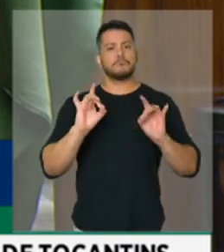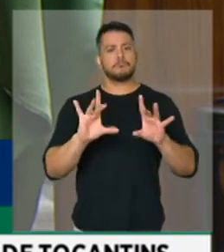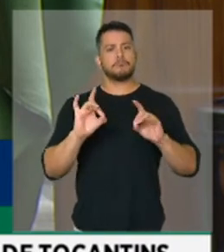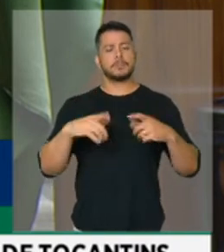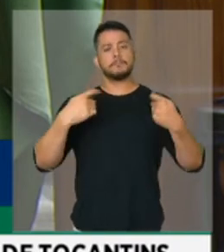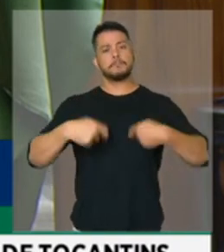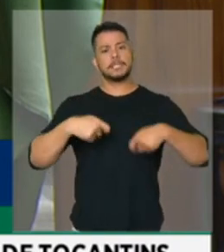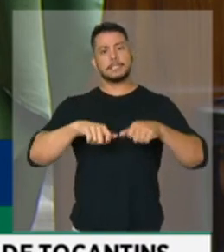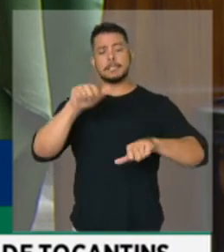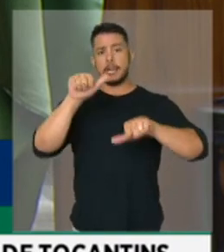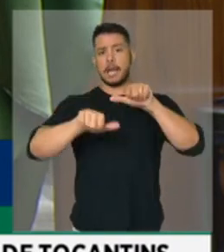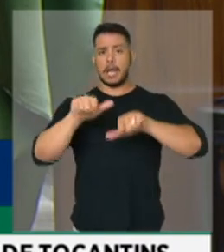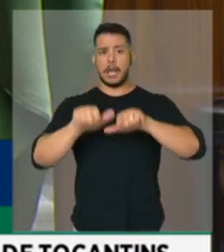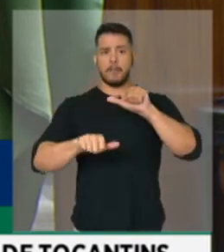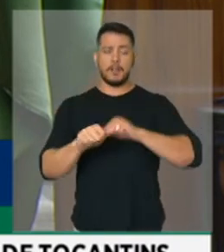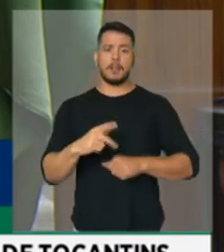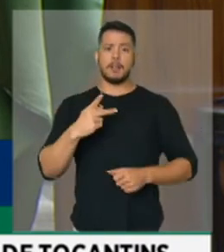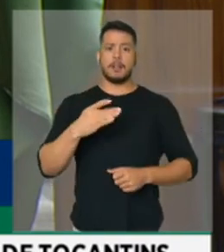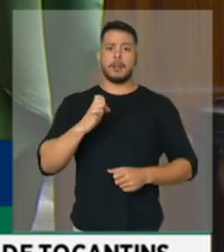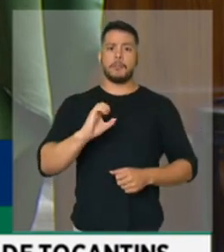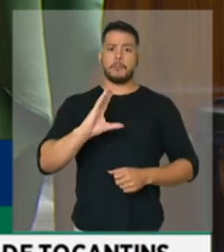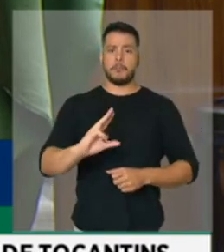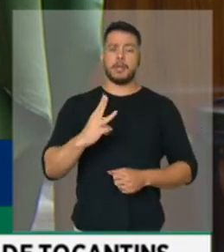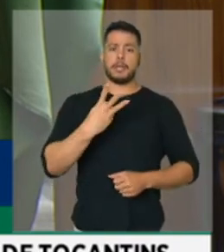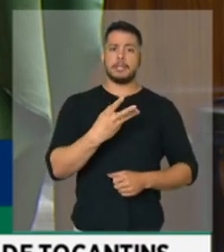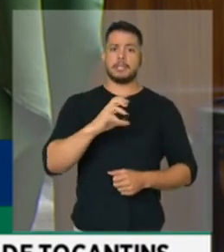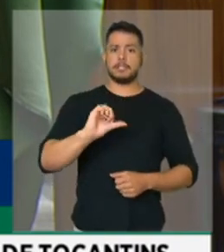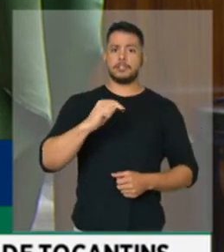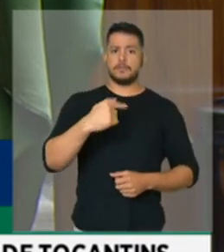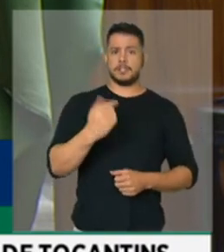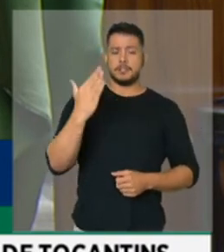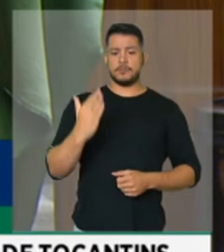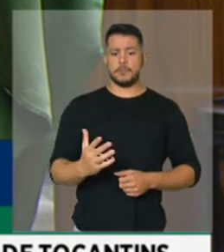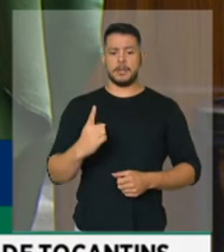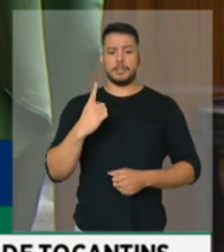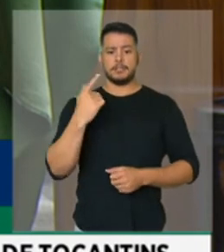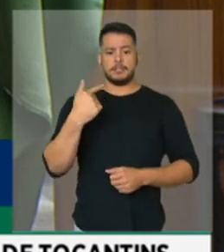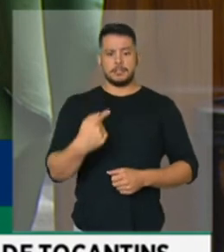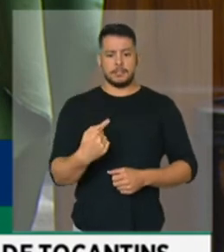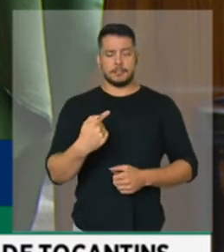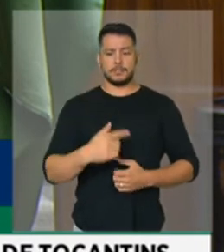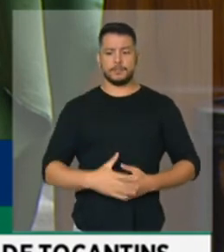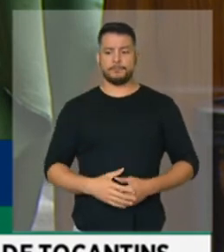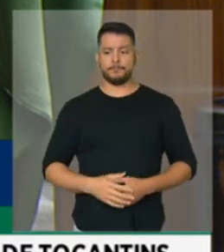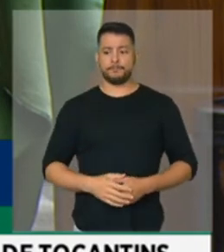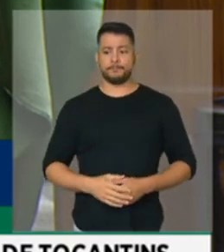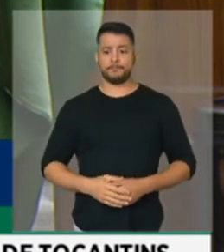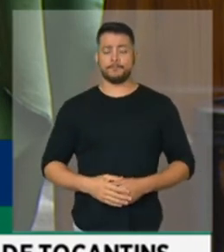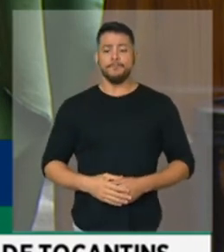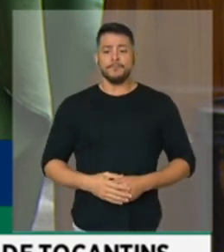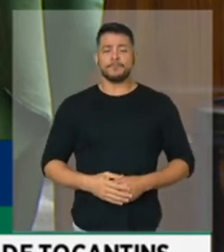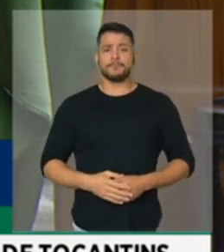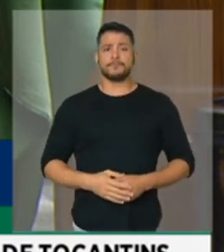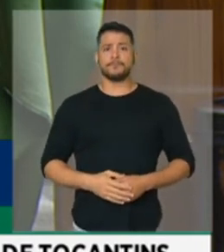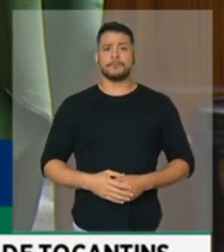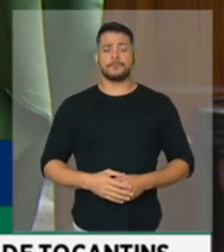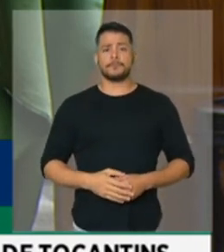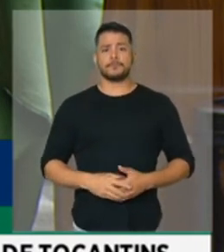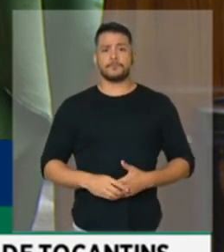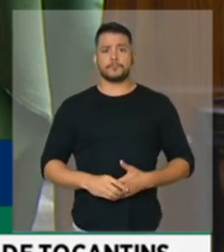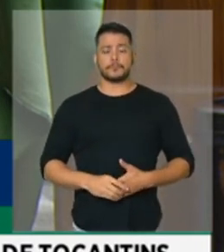PEC 397/2017 nos termos do artigo 202 do inciso 2º, no regimento da Câmara de